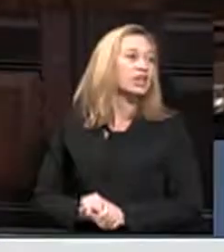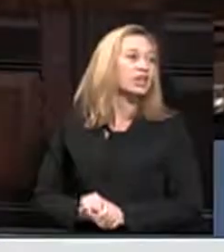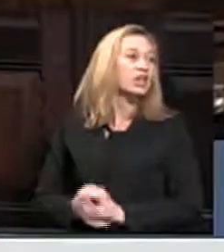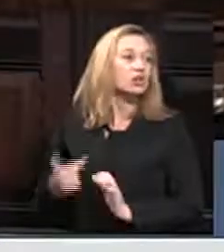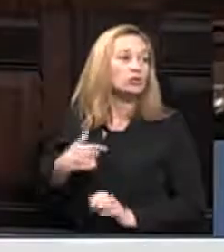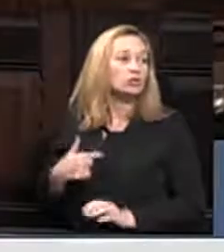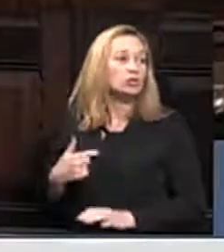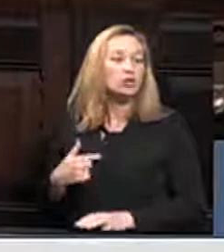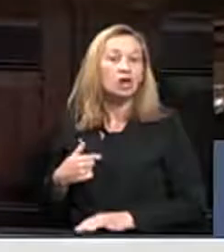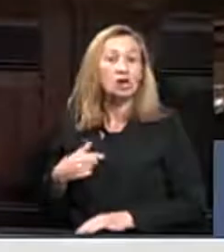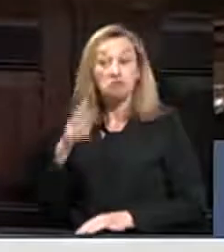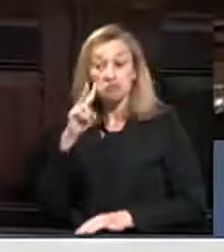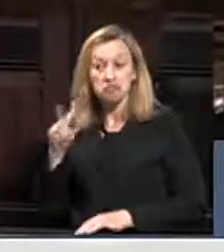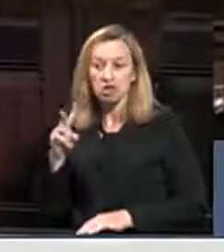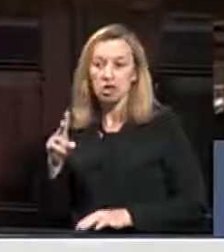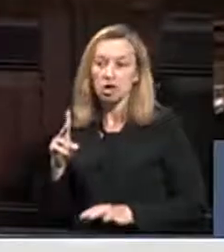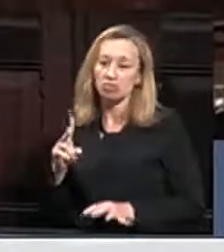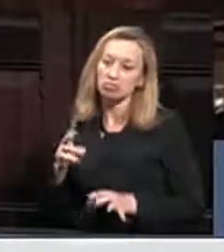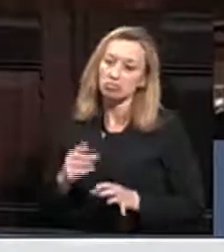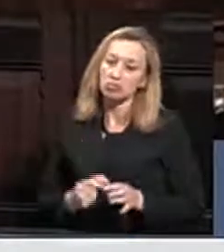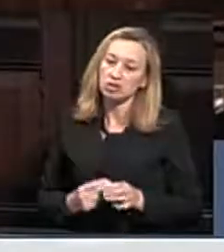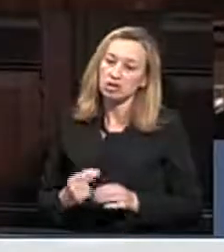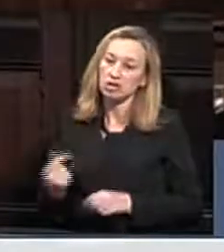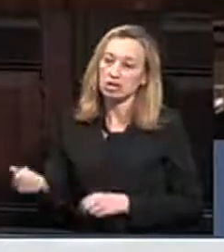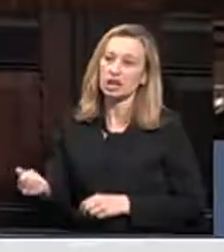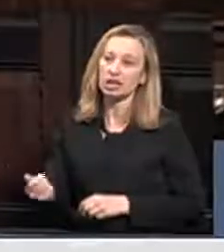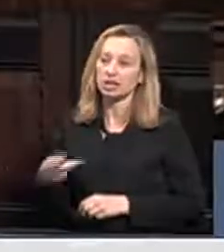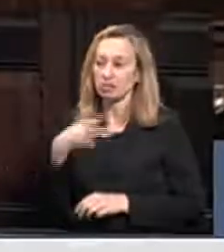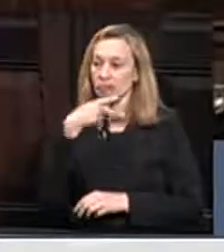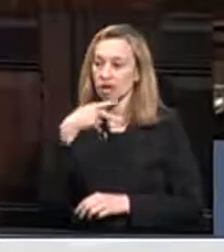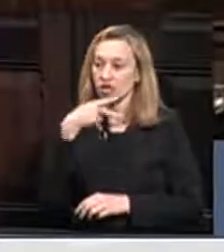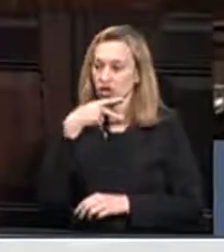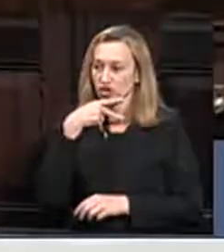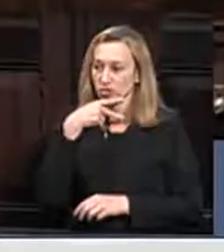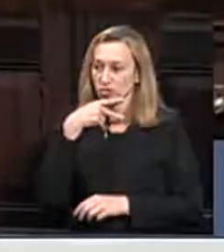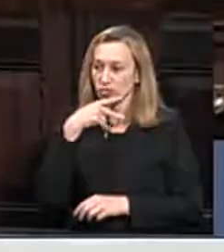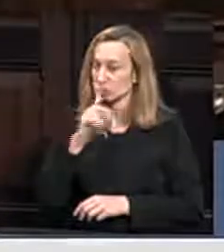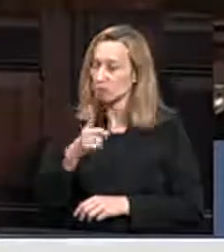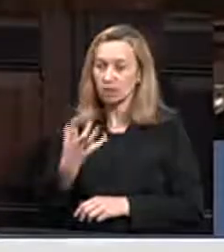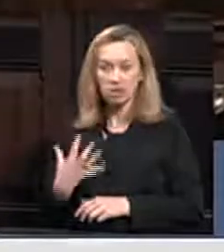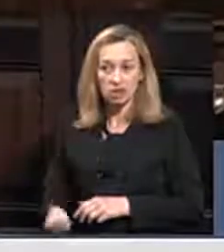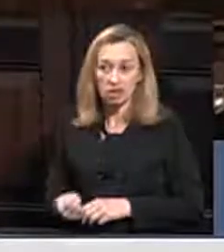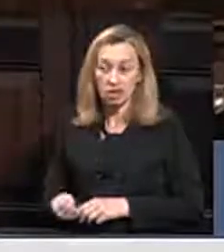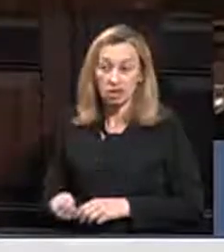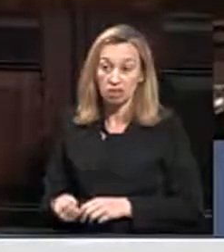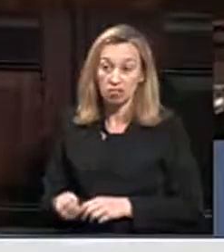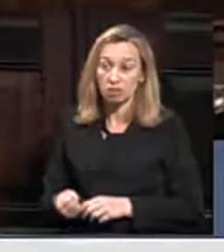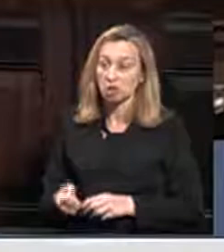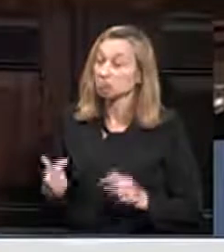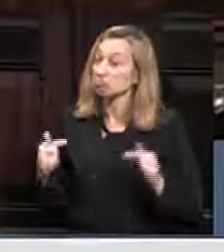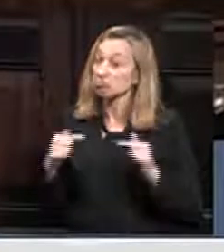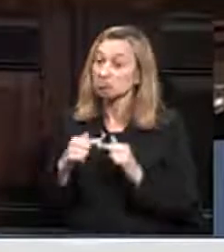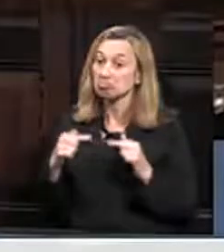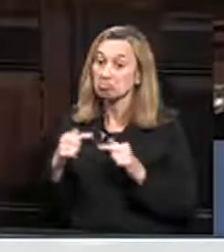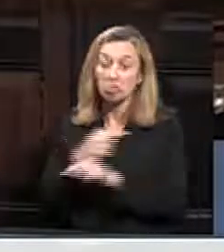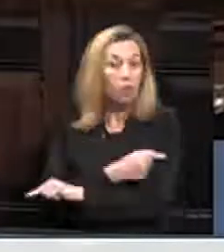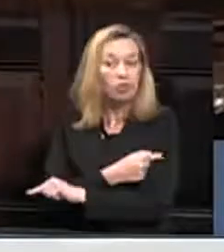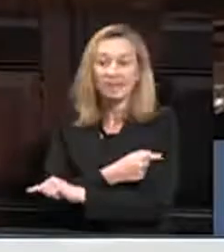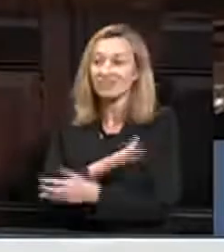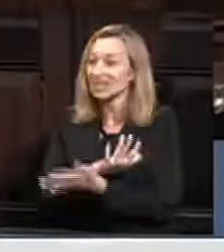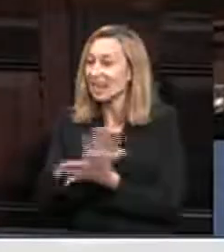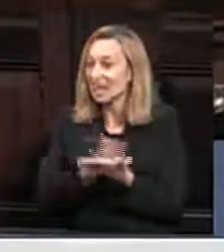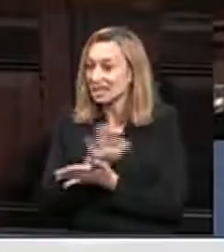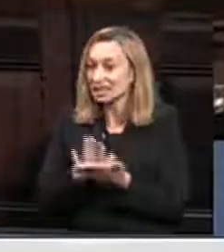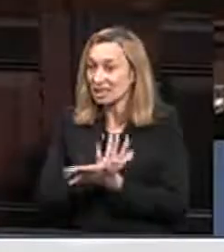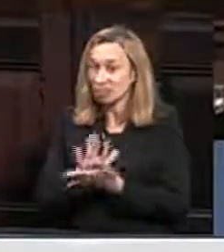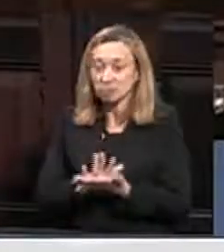eu abandonei a presidência do partido, porque discordava profundamente, e